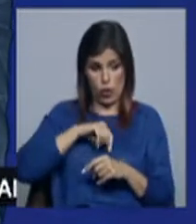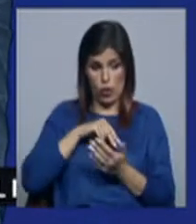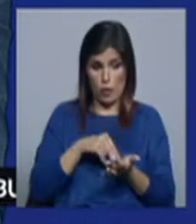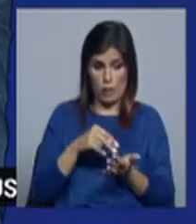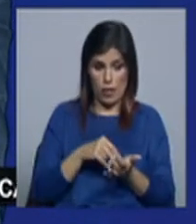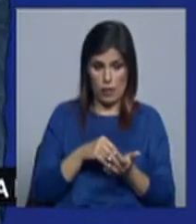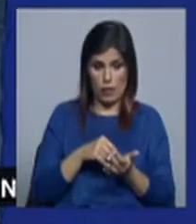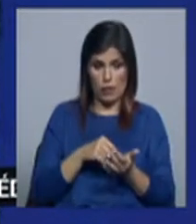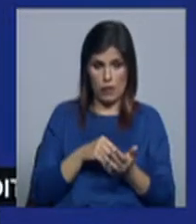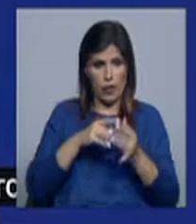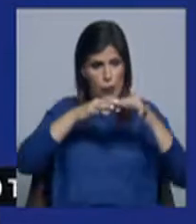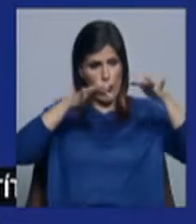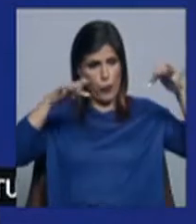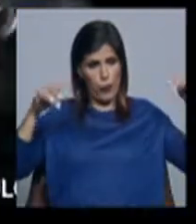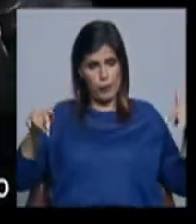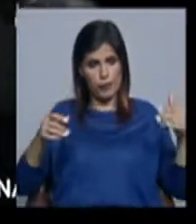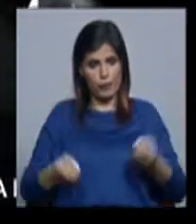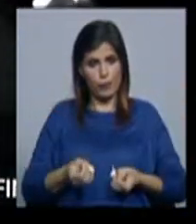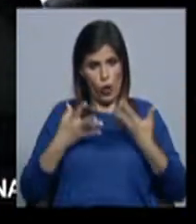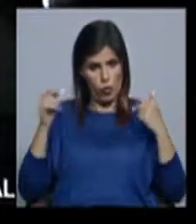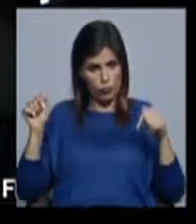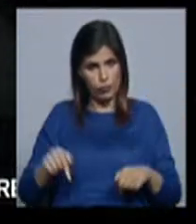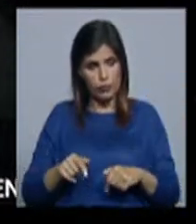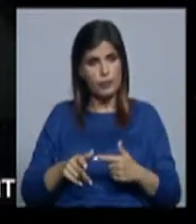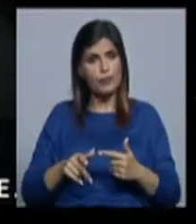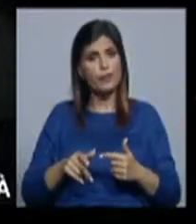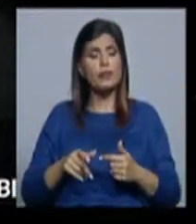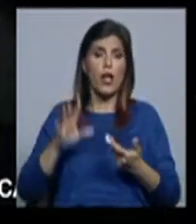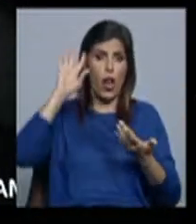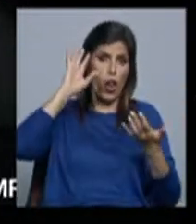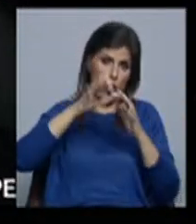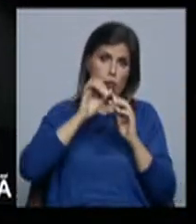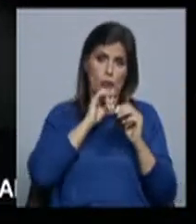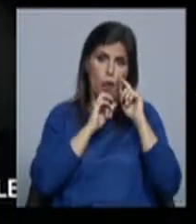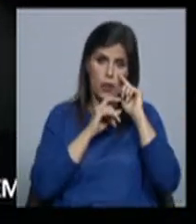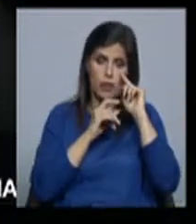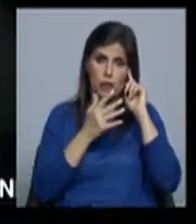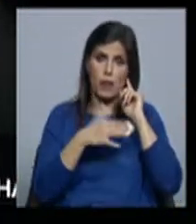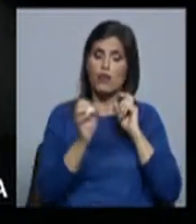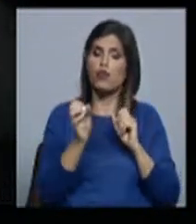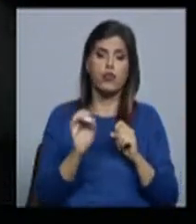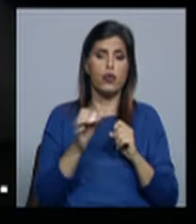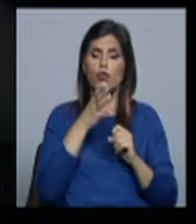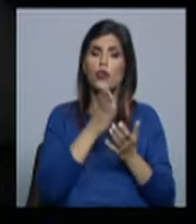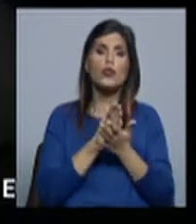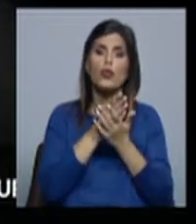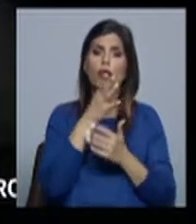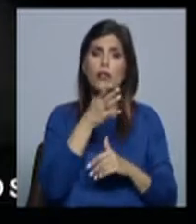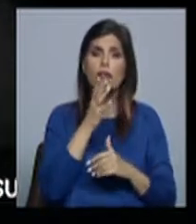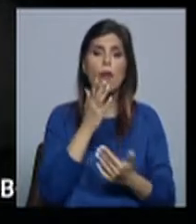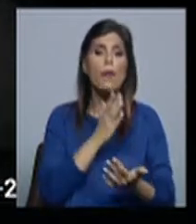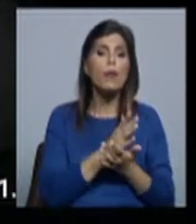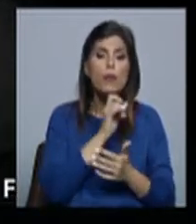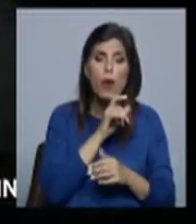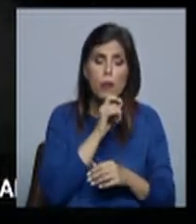esta nuvem de detritos se formasse imediatamente, o que até teria alguma lógica, não. Diz este estudo que nós só podemos estar à